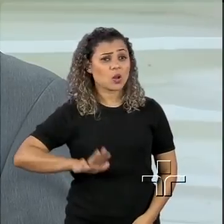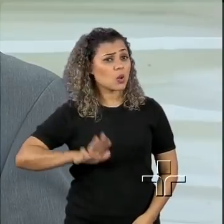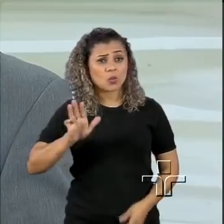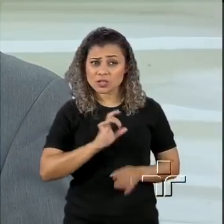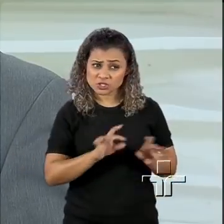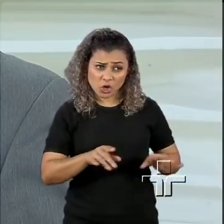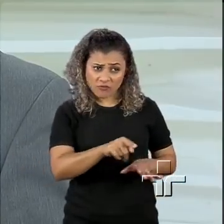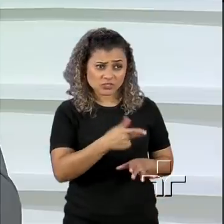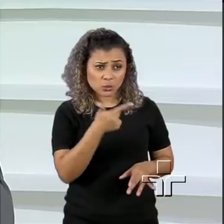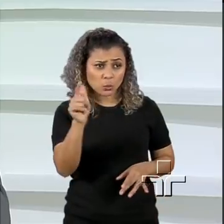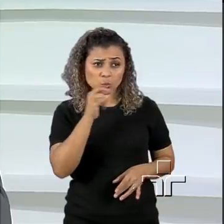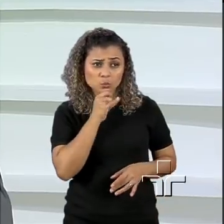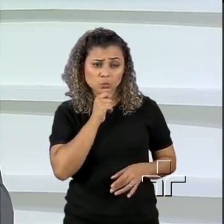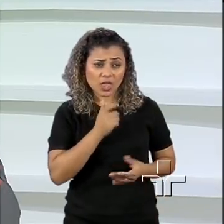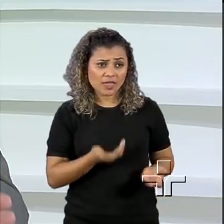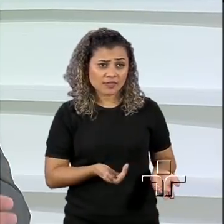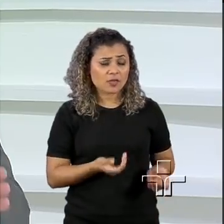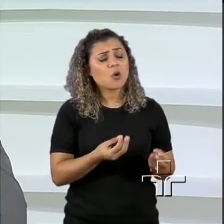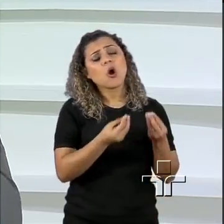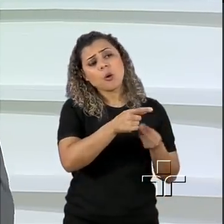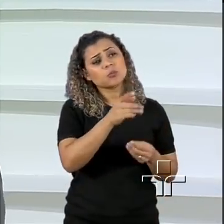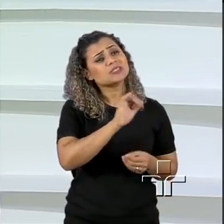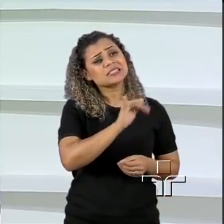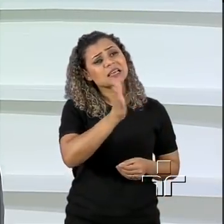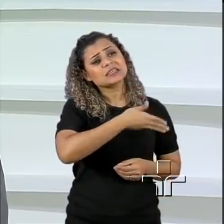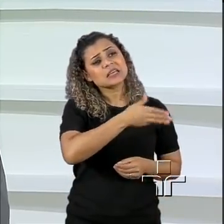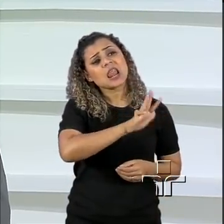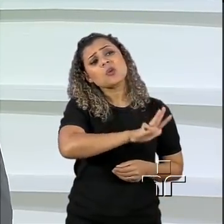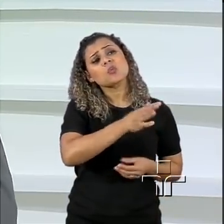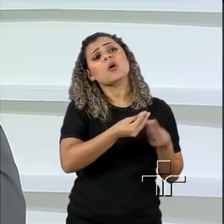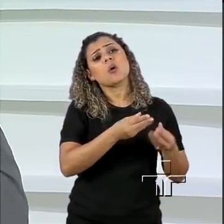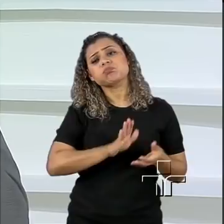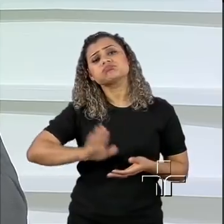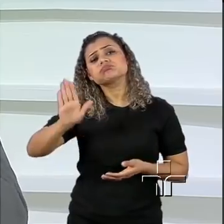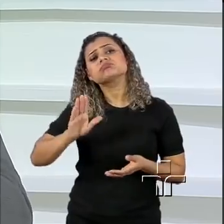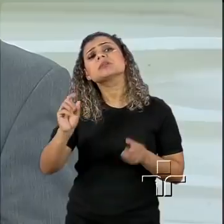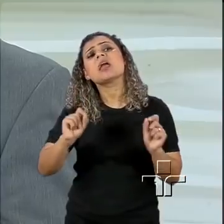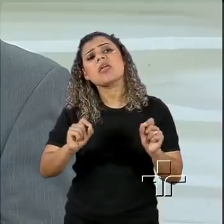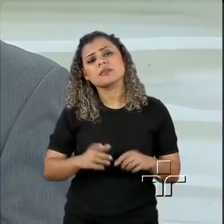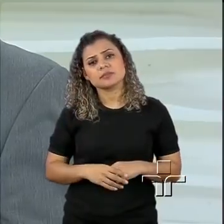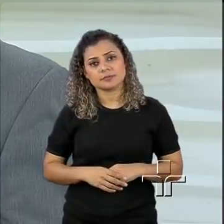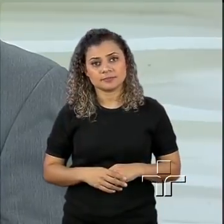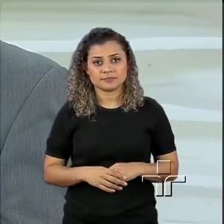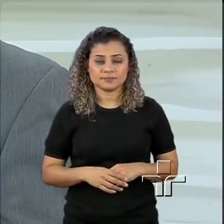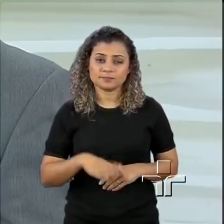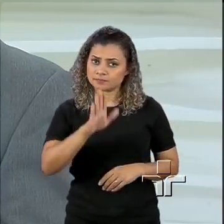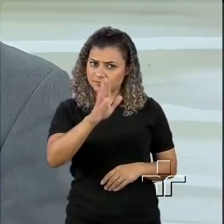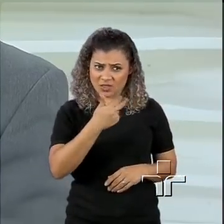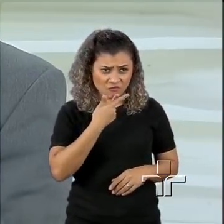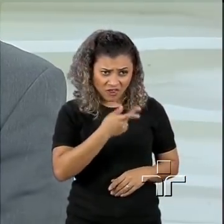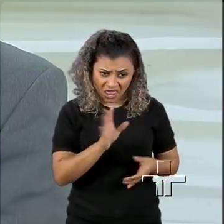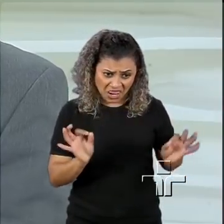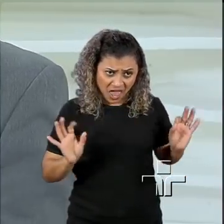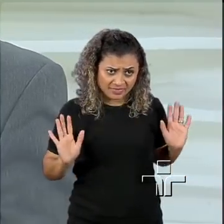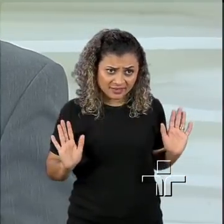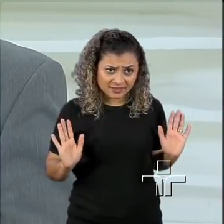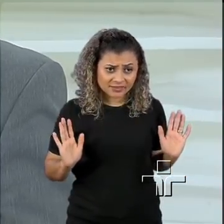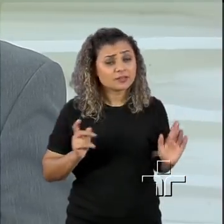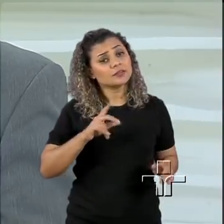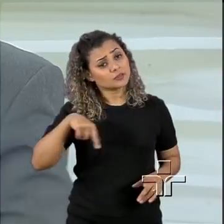é muito claro que ele preenche os requisitos para ser enquadrado na lei da ficha limpa. Entendimento, Sérgio. Nós vamos escrever o